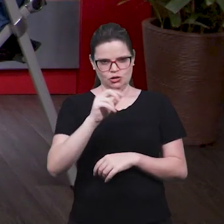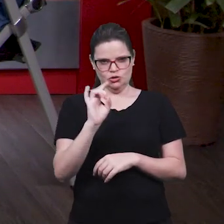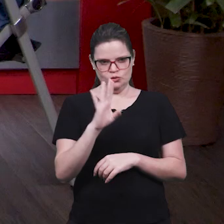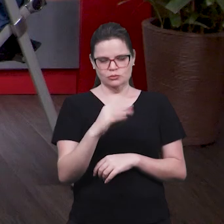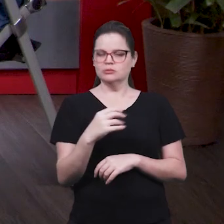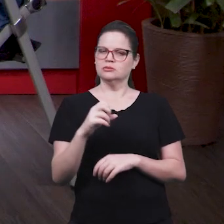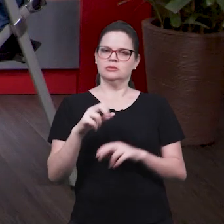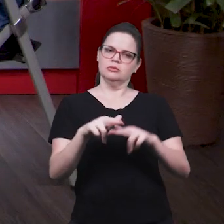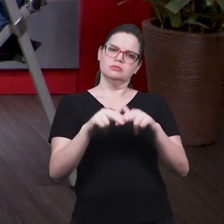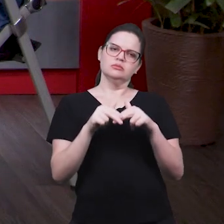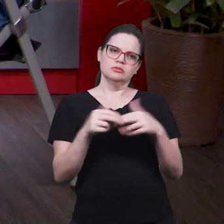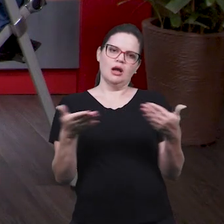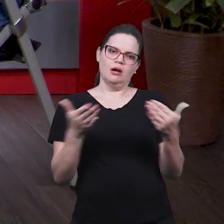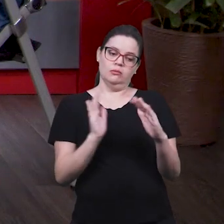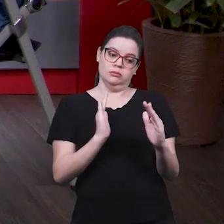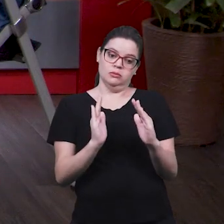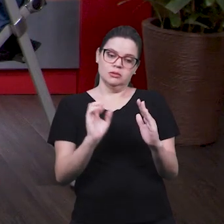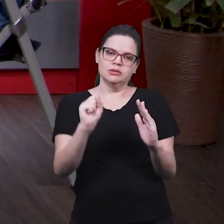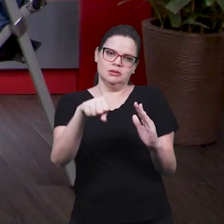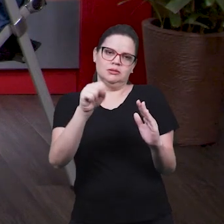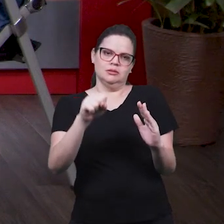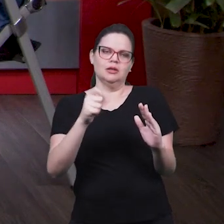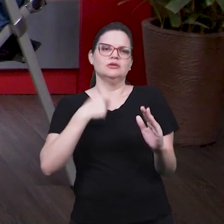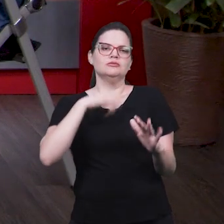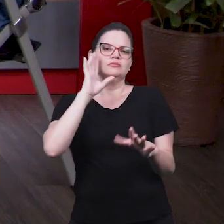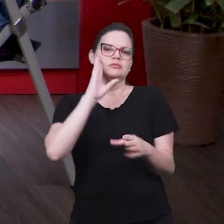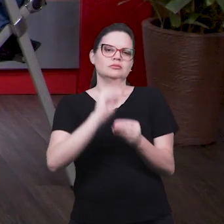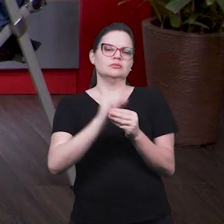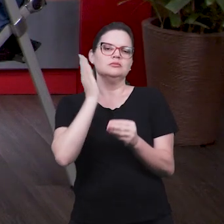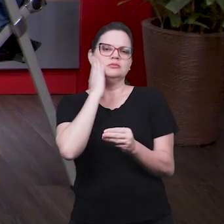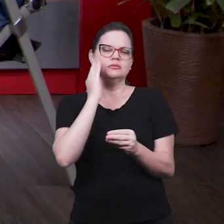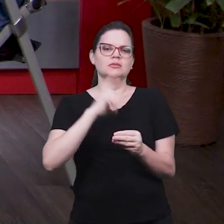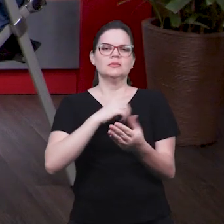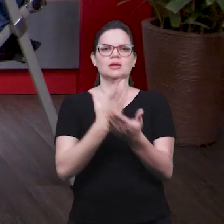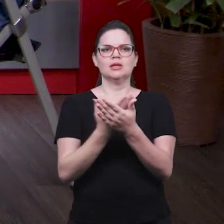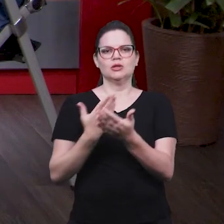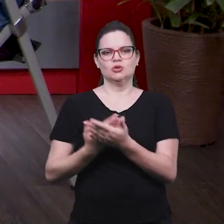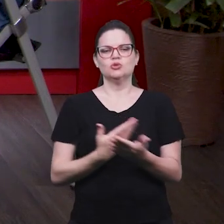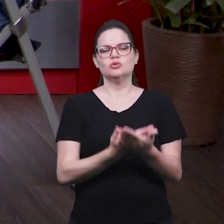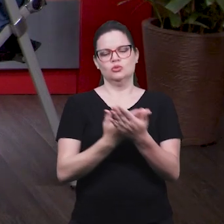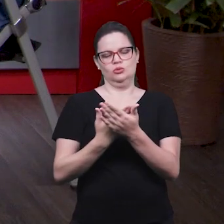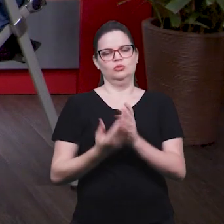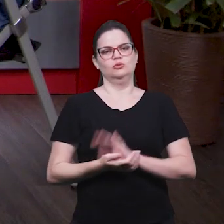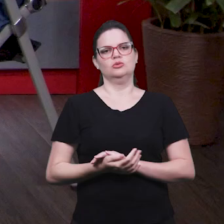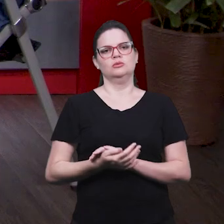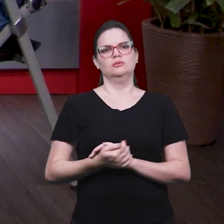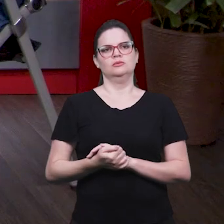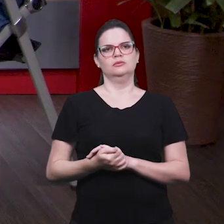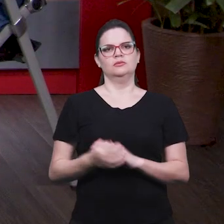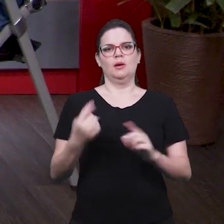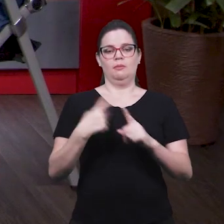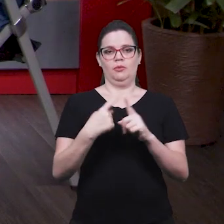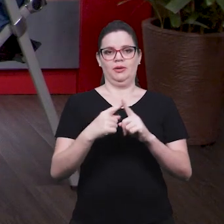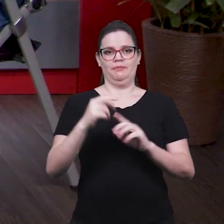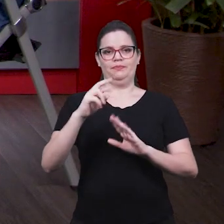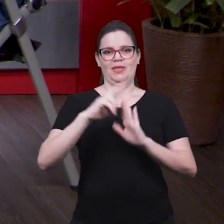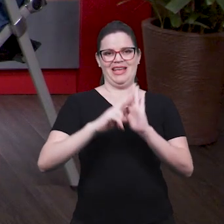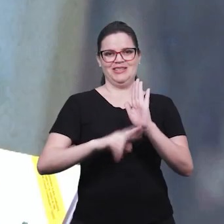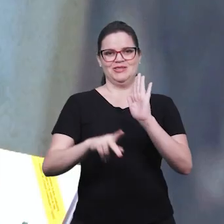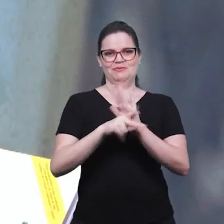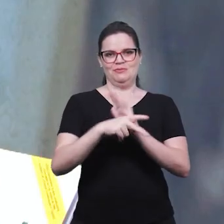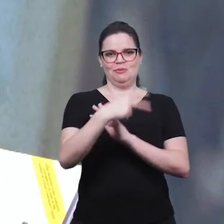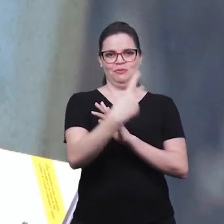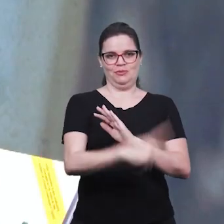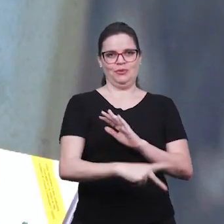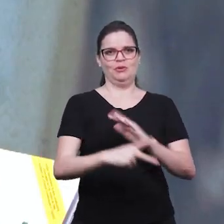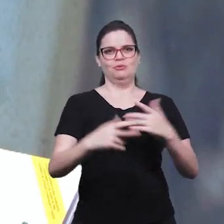sim, Nós sabemos que existem estudos atuariais. O que é isso? O regime próprio, ele